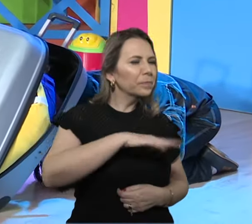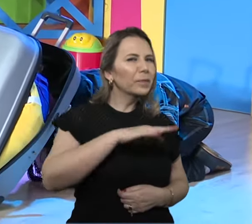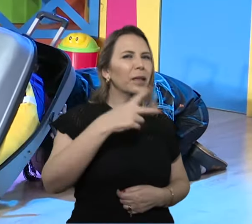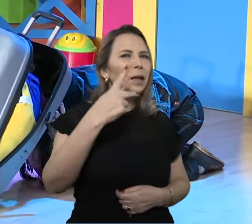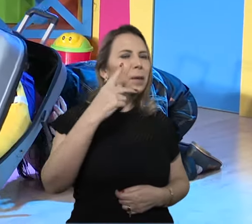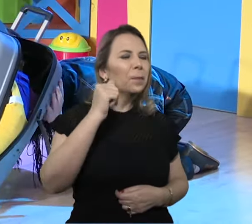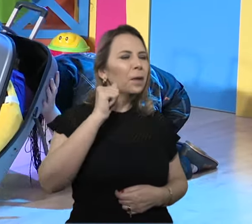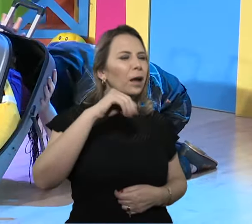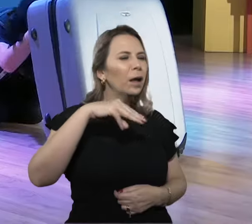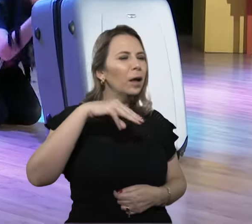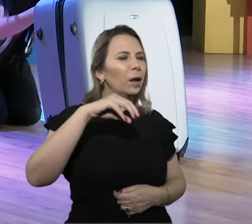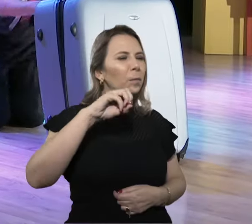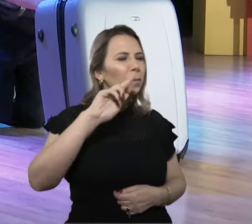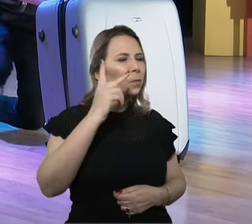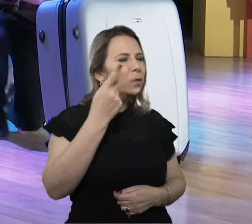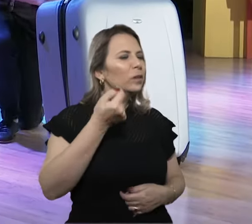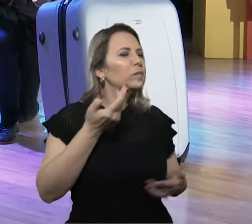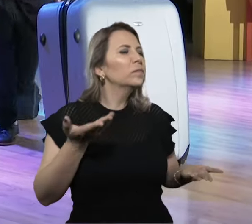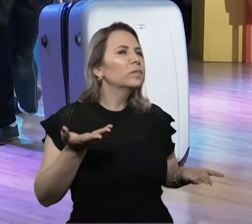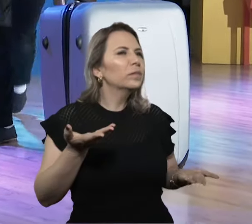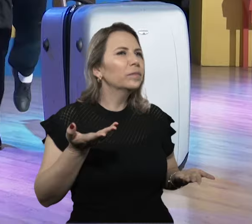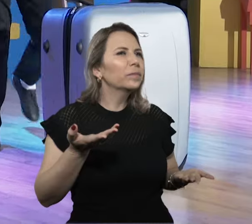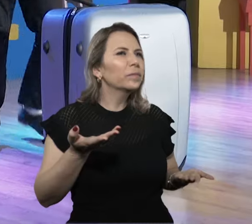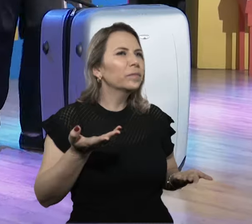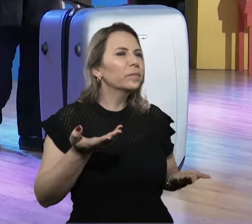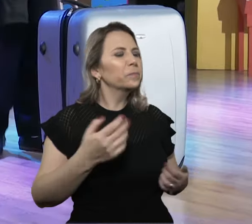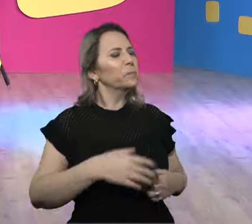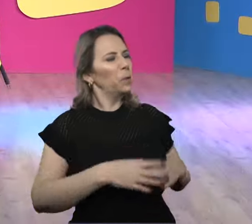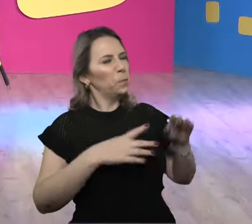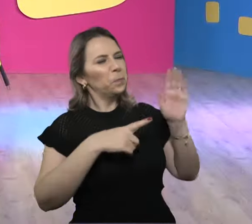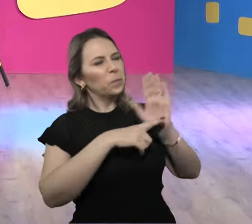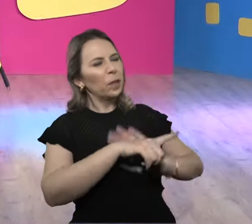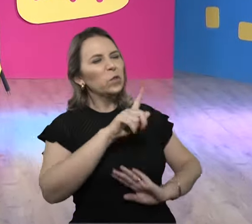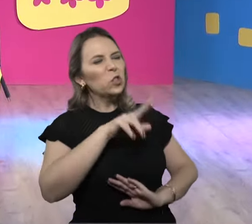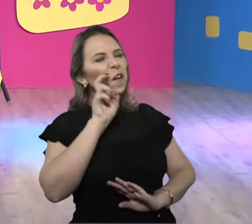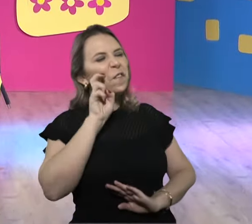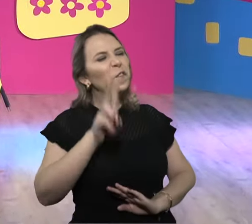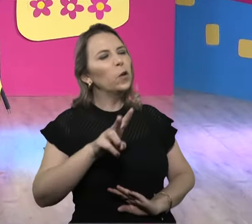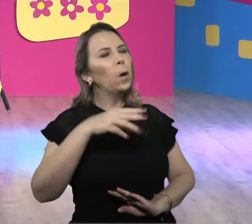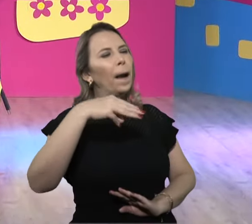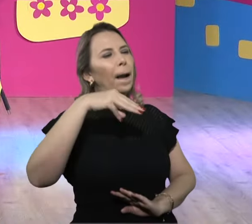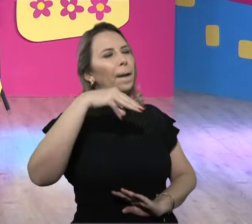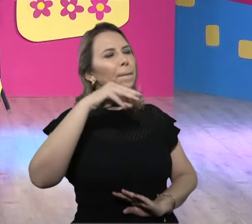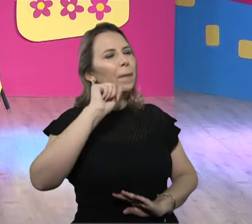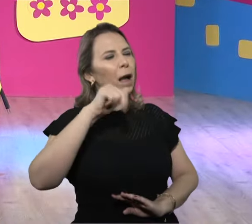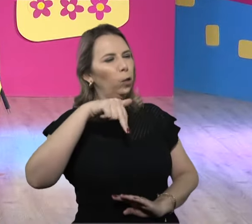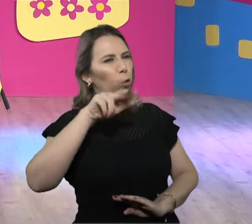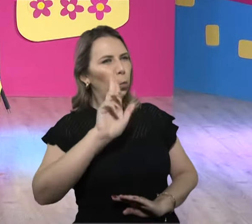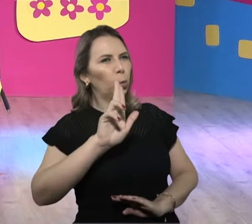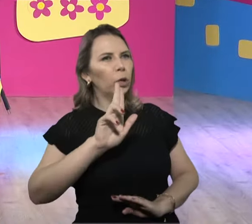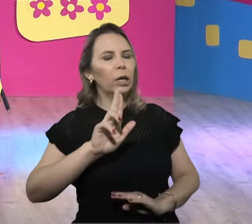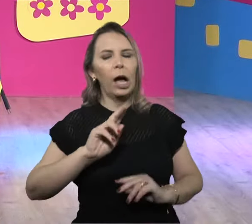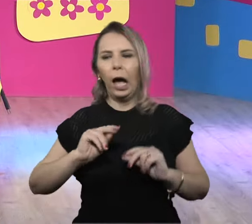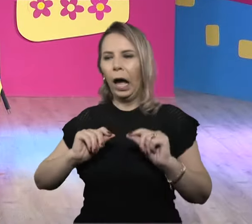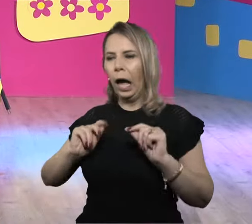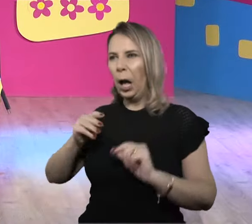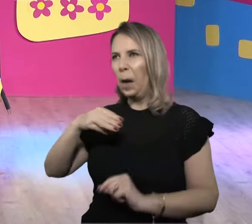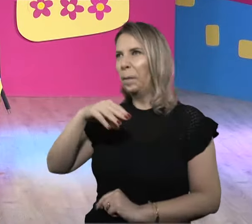Ô, Pamonha! Oi! Pamonha, por acaso você viu a Manu por aí?